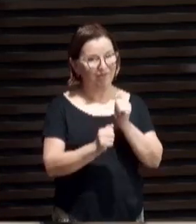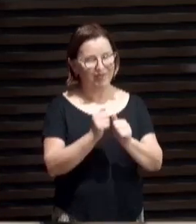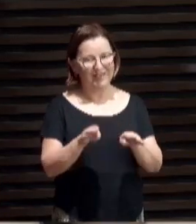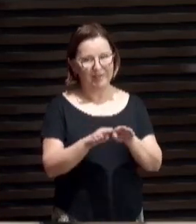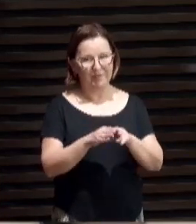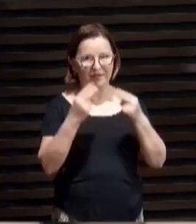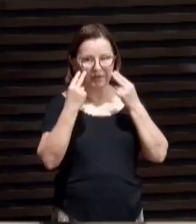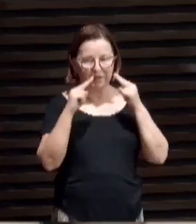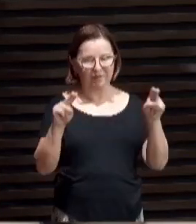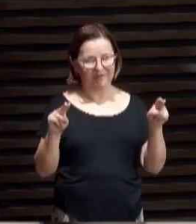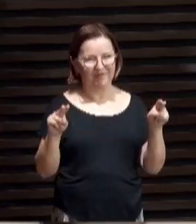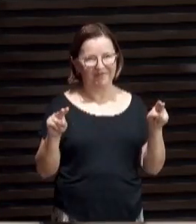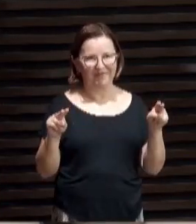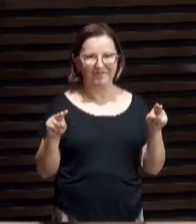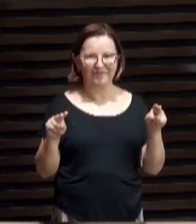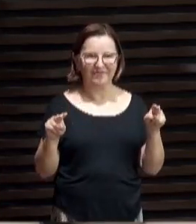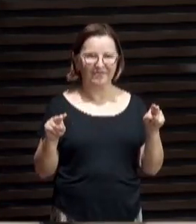Isso é um modelo velho.